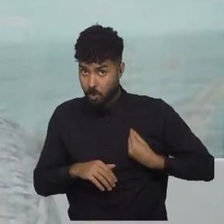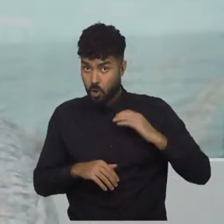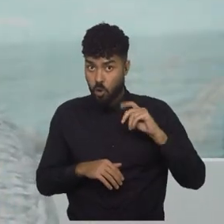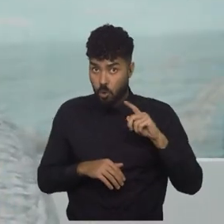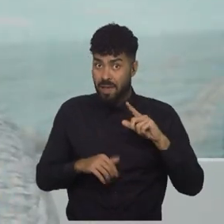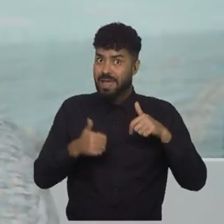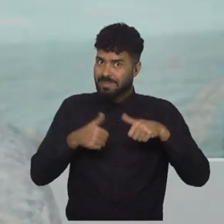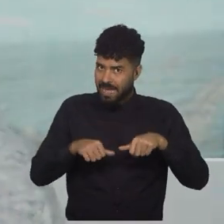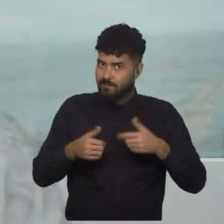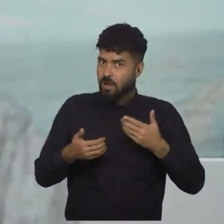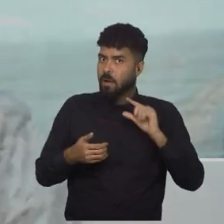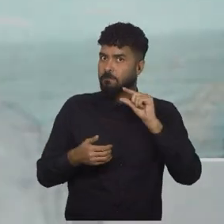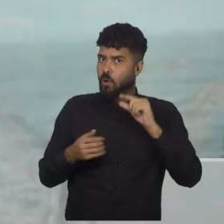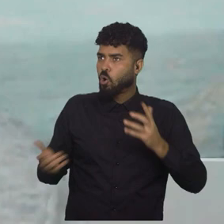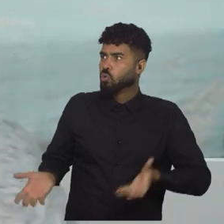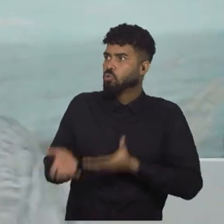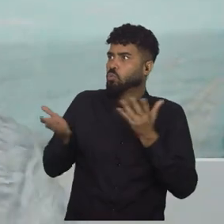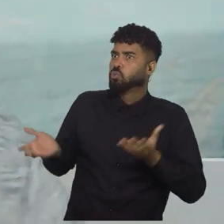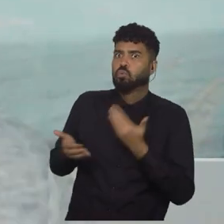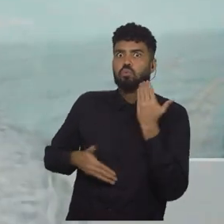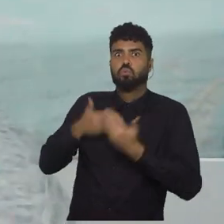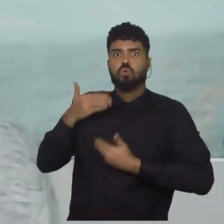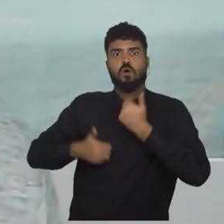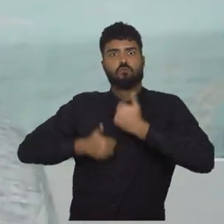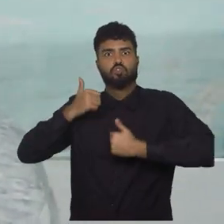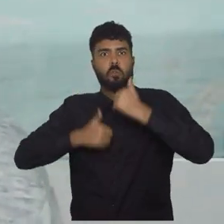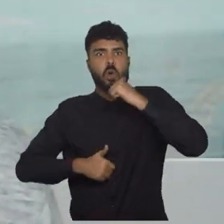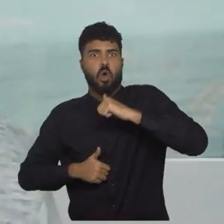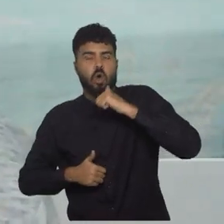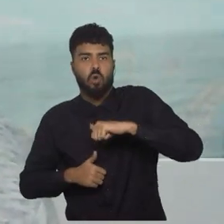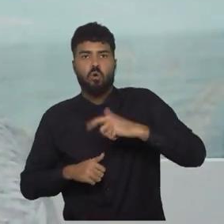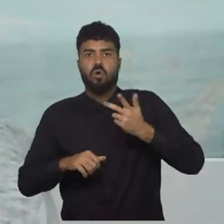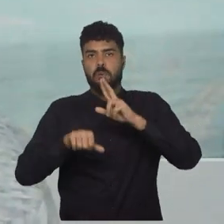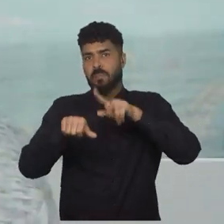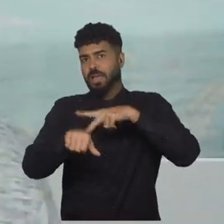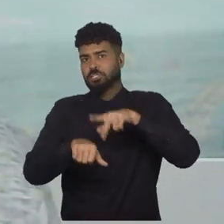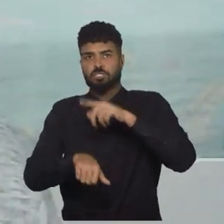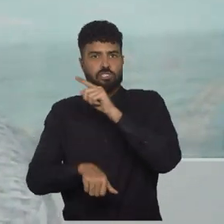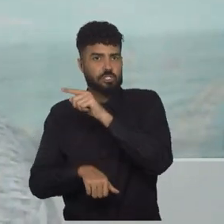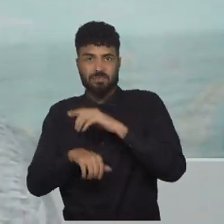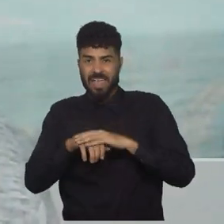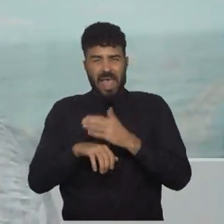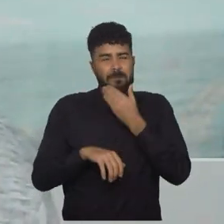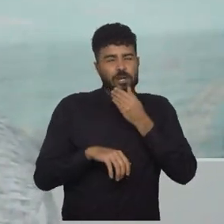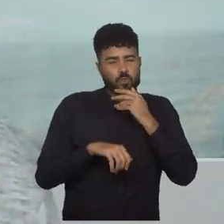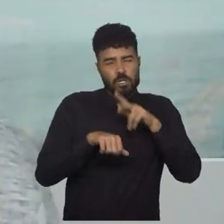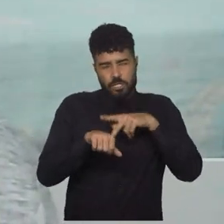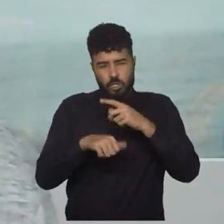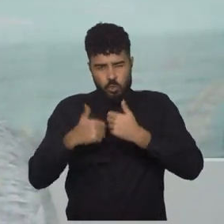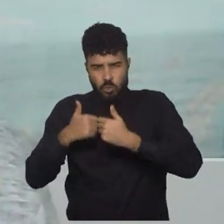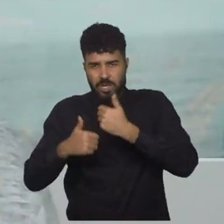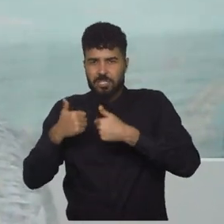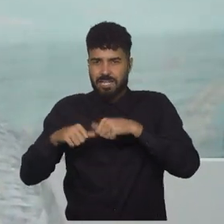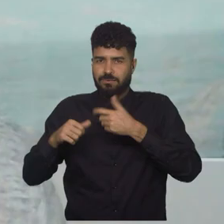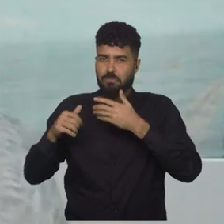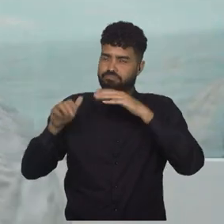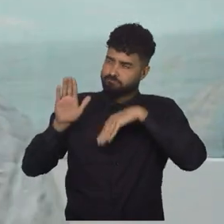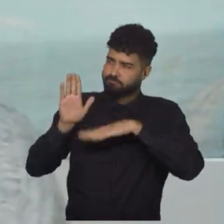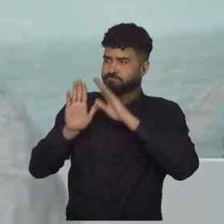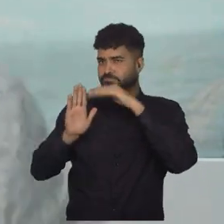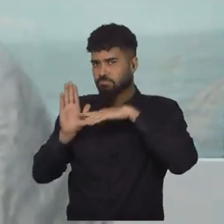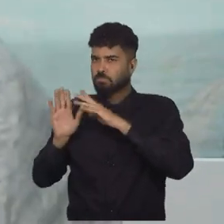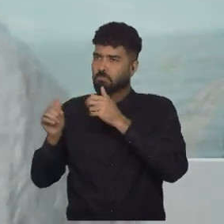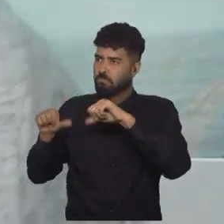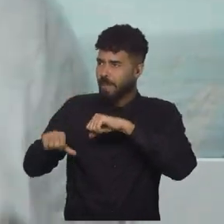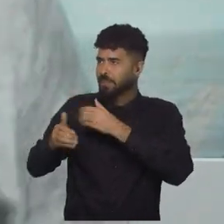2019 deu um ânimo para o futebol italiano. Vale lembrar que o masculino sofreu alguns reveses aí, sim, aí a feminina meio